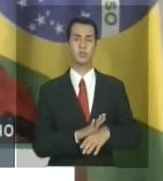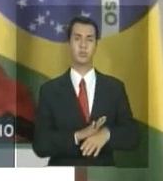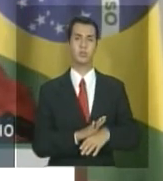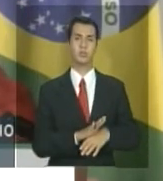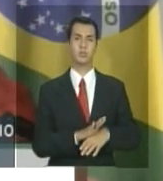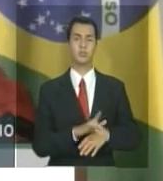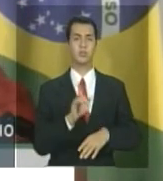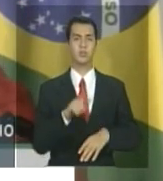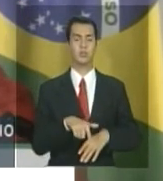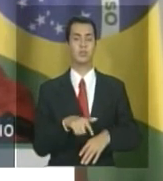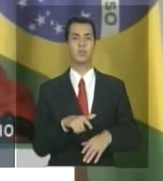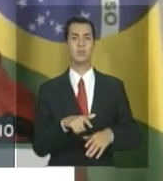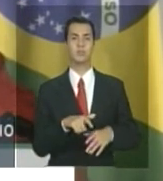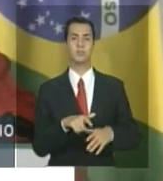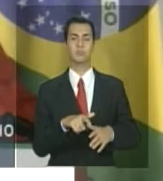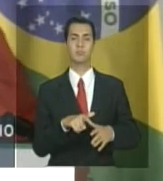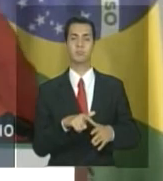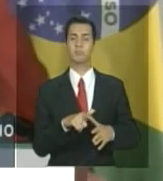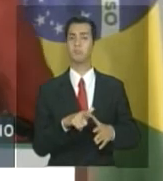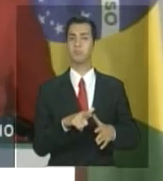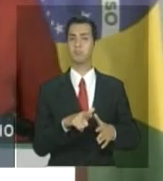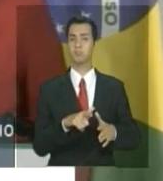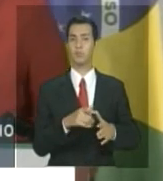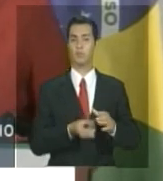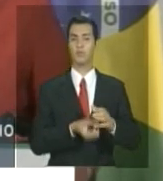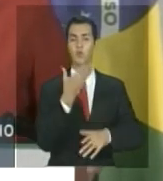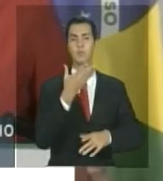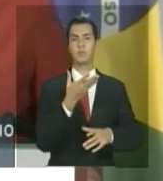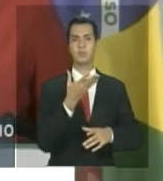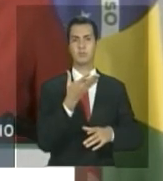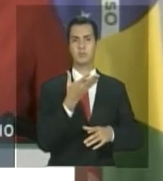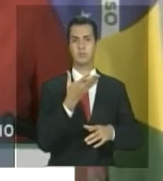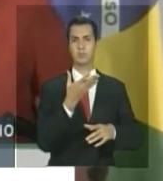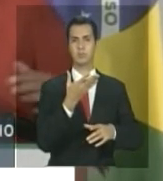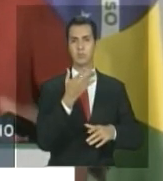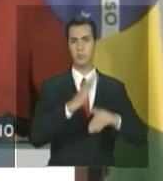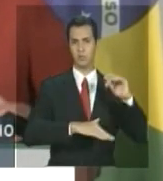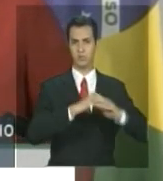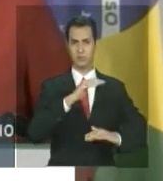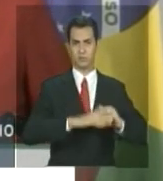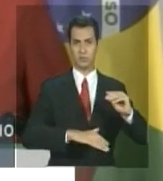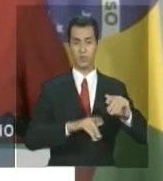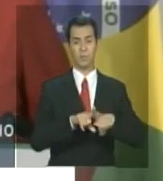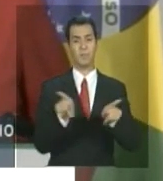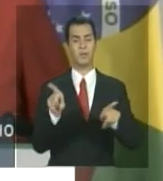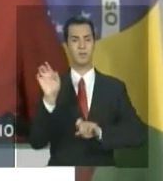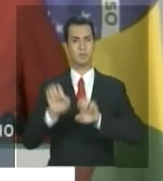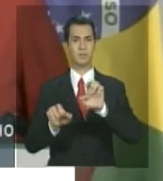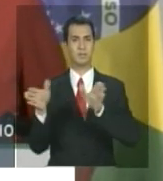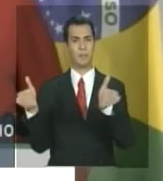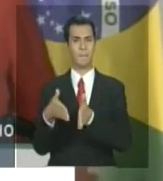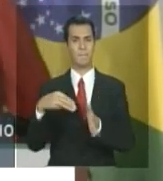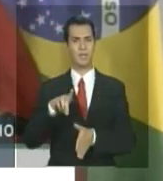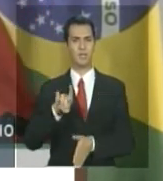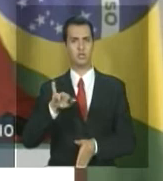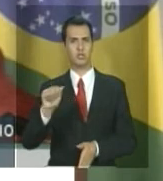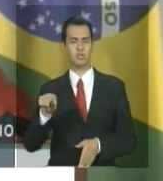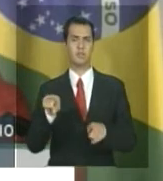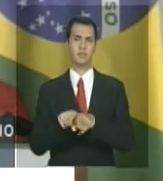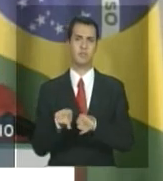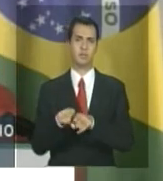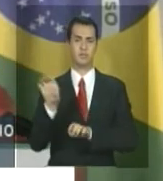de seus quadros. Quem não tem as mesmas condições são as médias e pequenas empresas. Então,